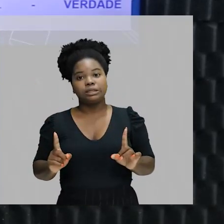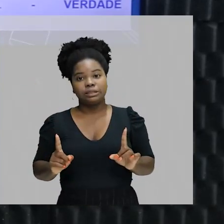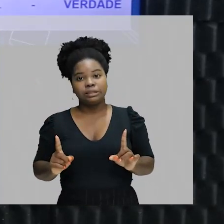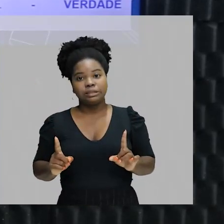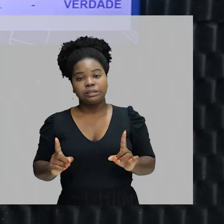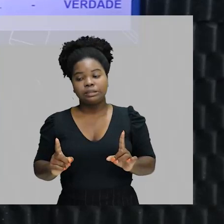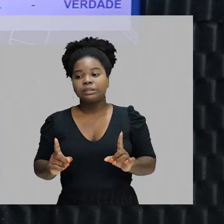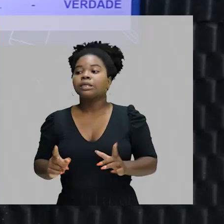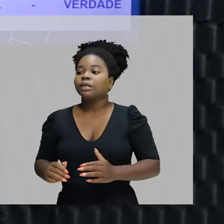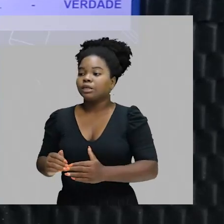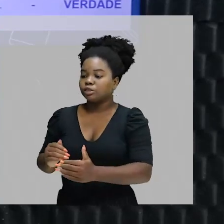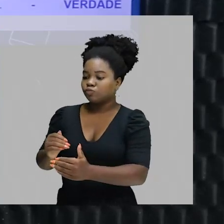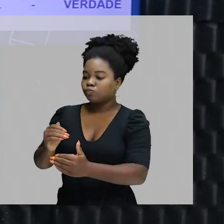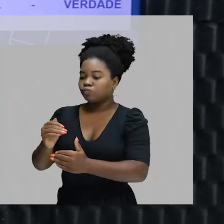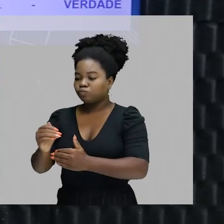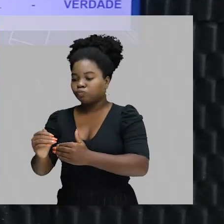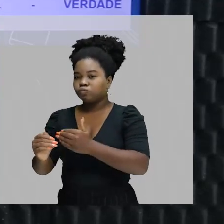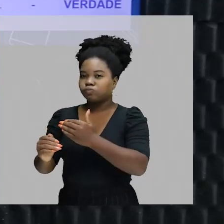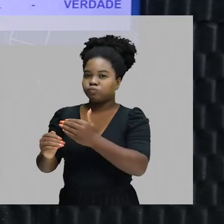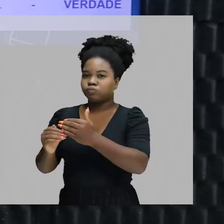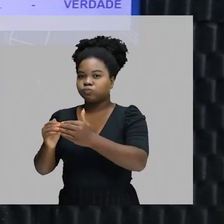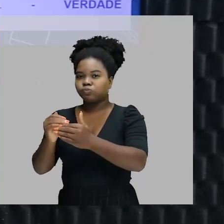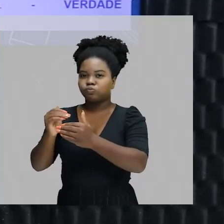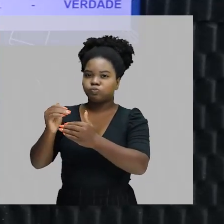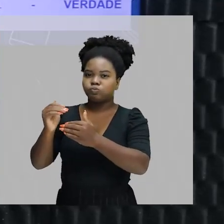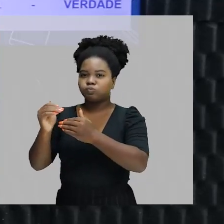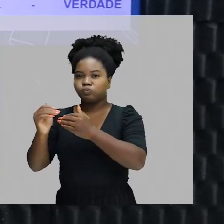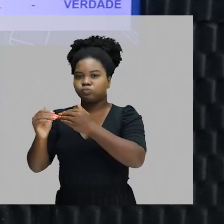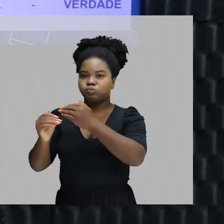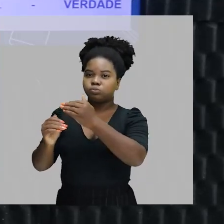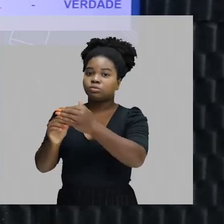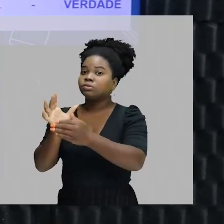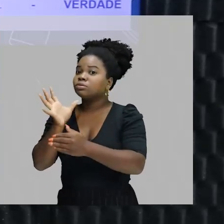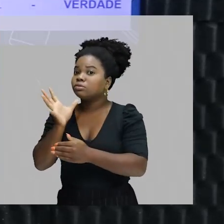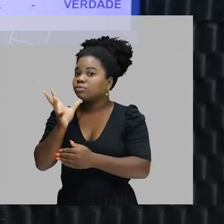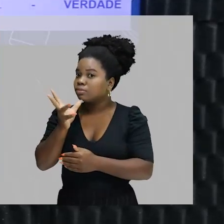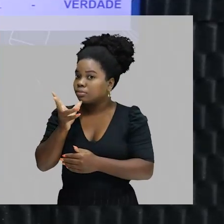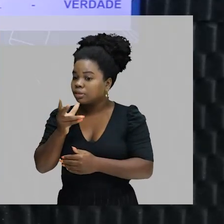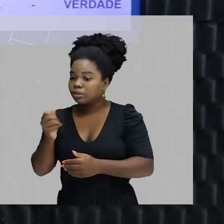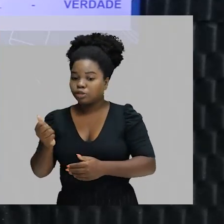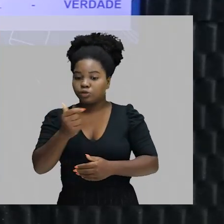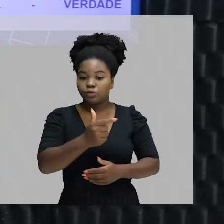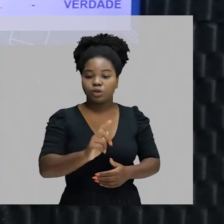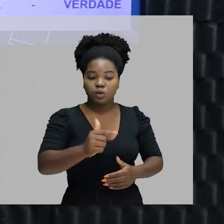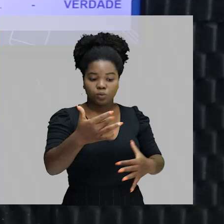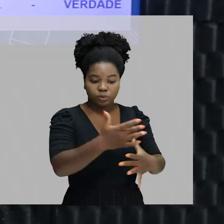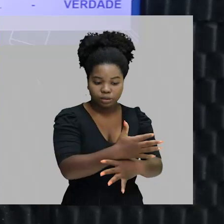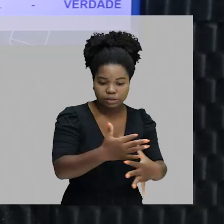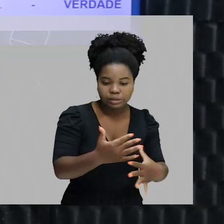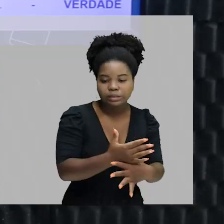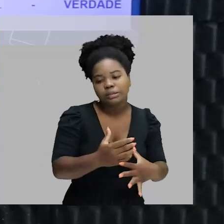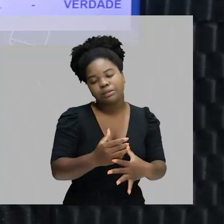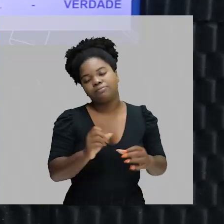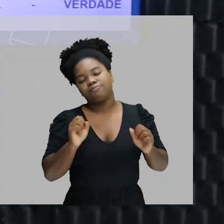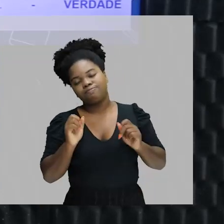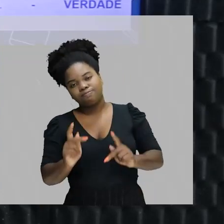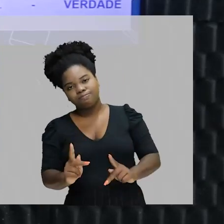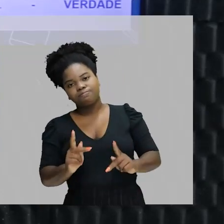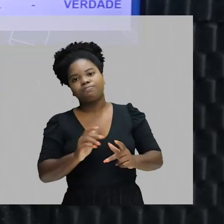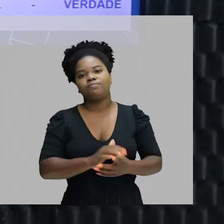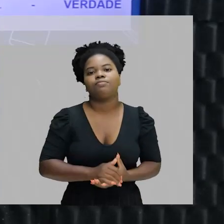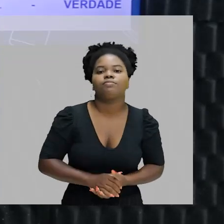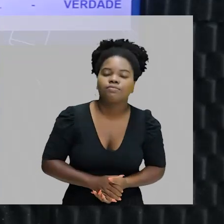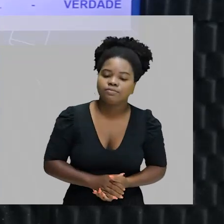crescendo em um ritmo mais lento quando comparado às cidades médias. Belezinha? Não esquece isso, é muito importante, tá?